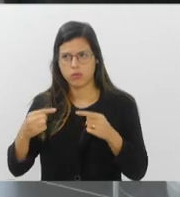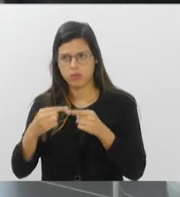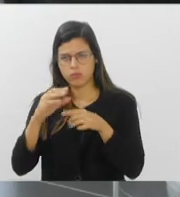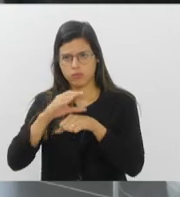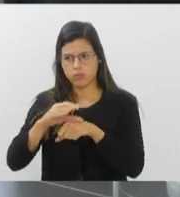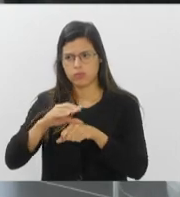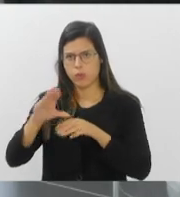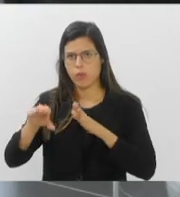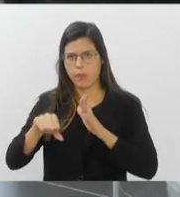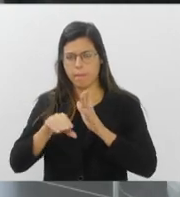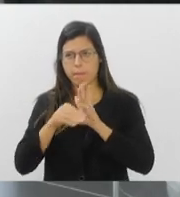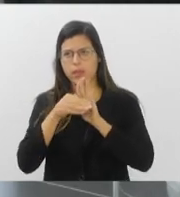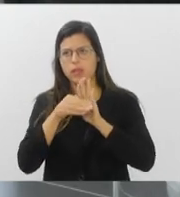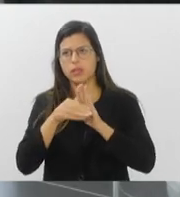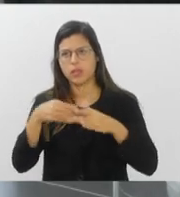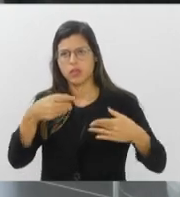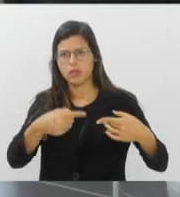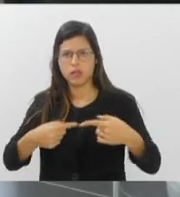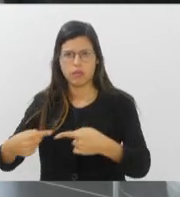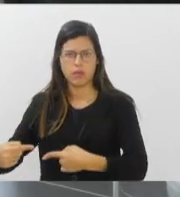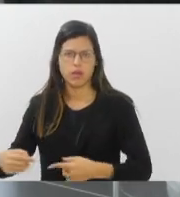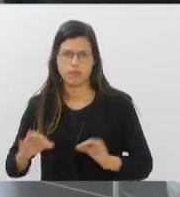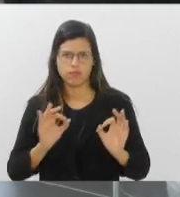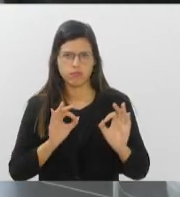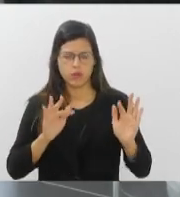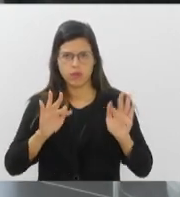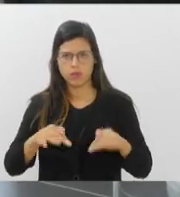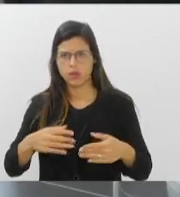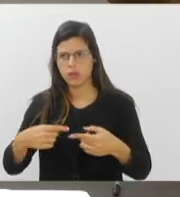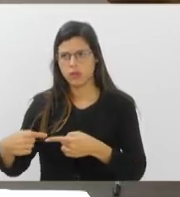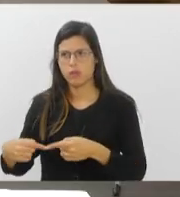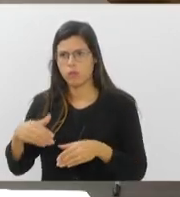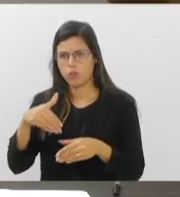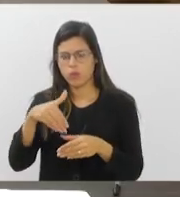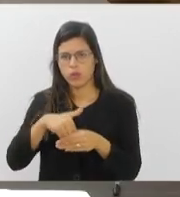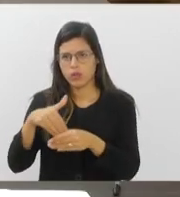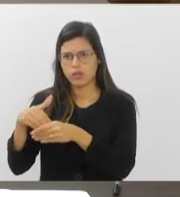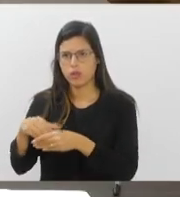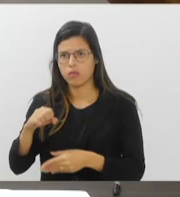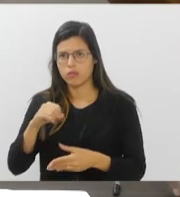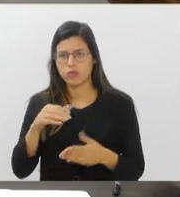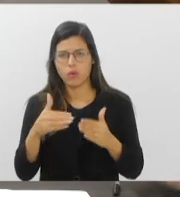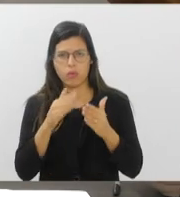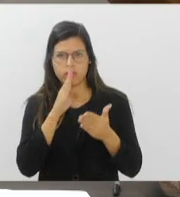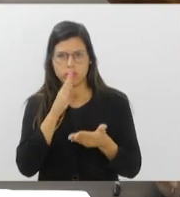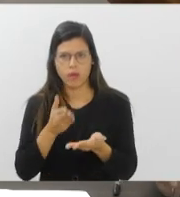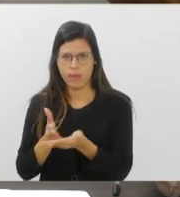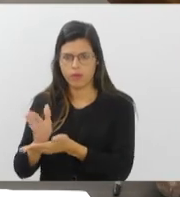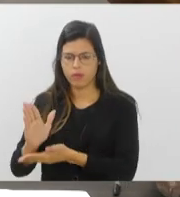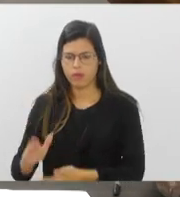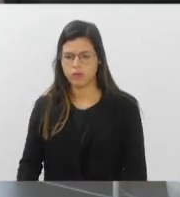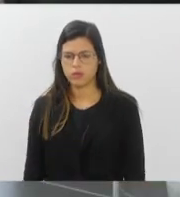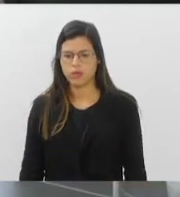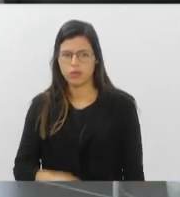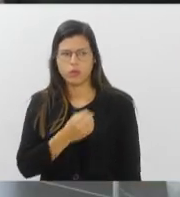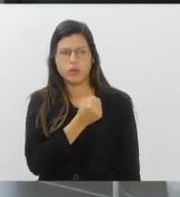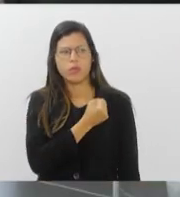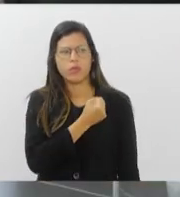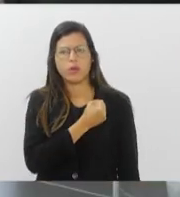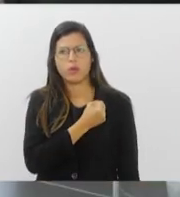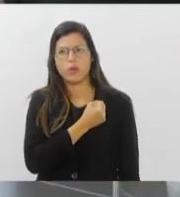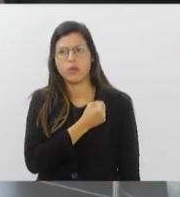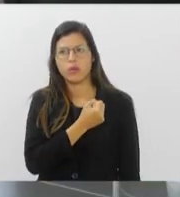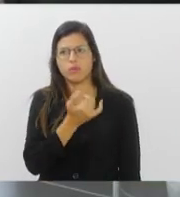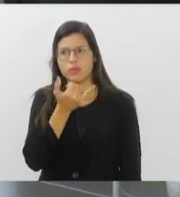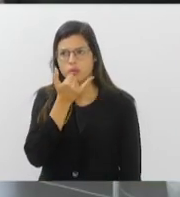com emendas. Em discussão, não havendo quem queira discutir, em votação, se os que aprovam permaneçam como estão, aprovado. 24. Eu pedi